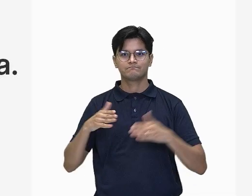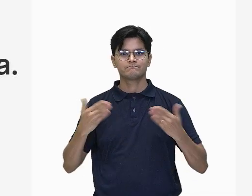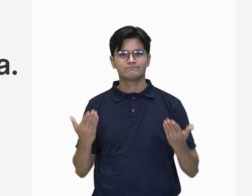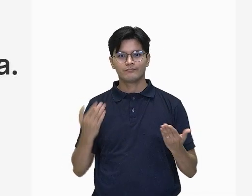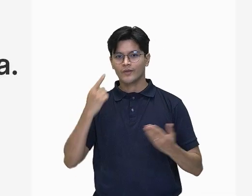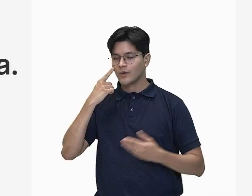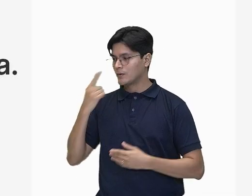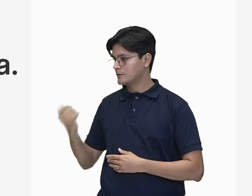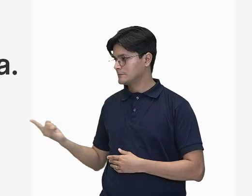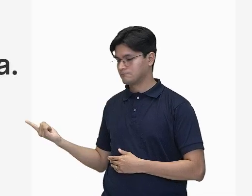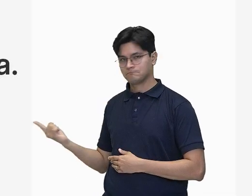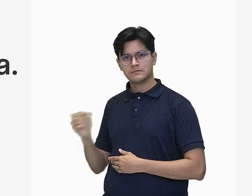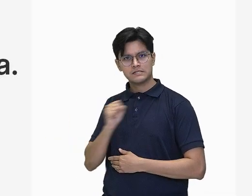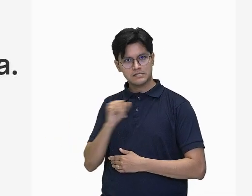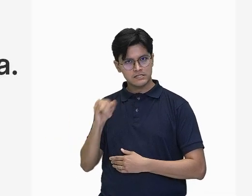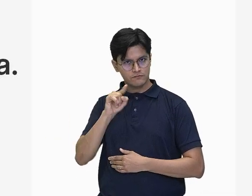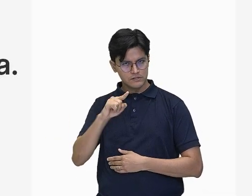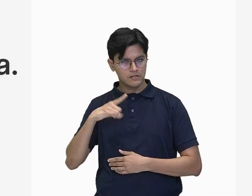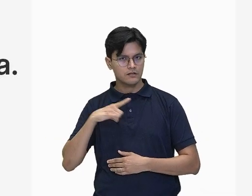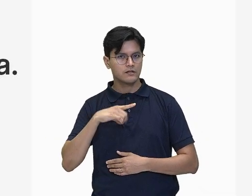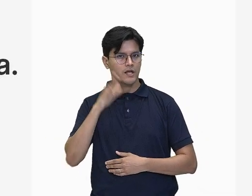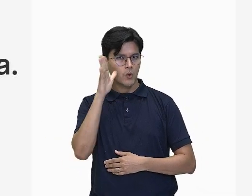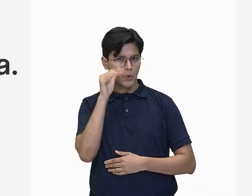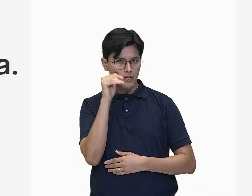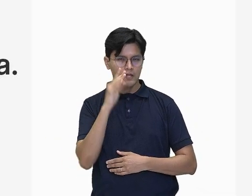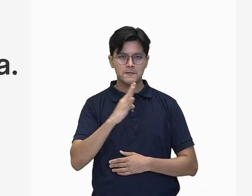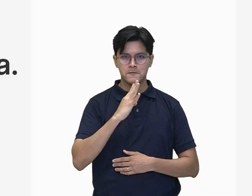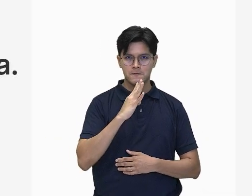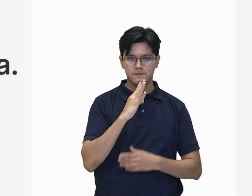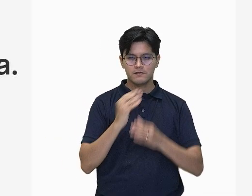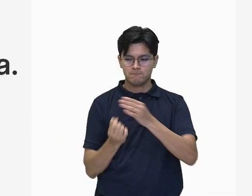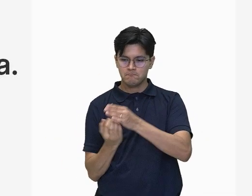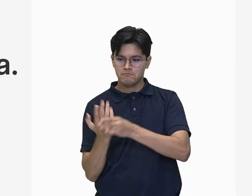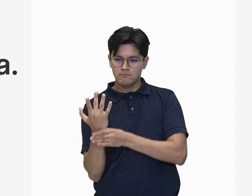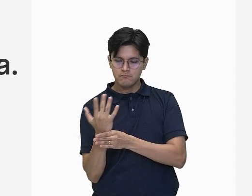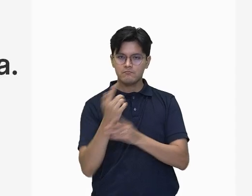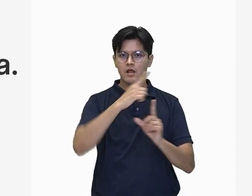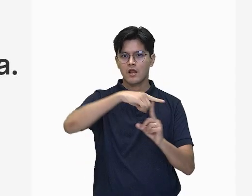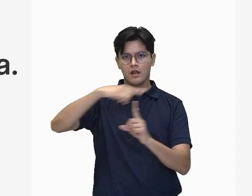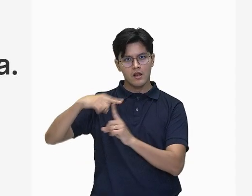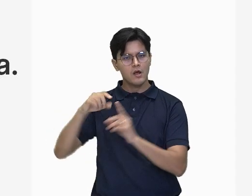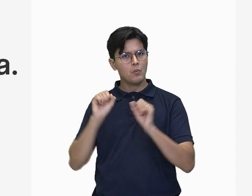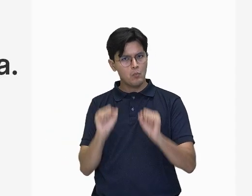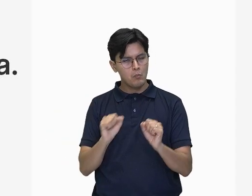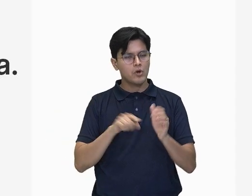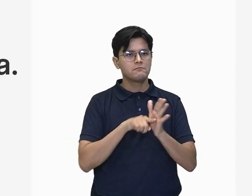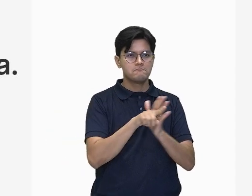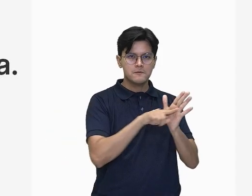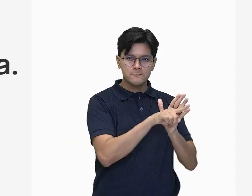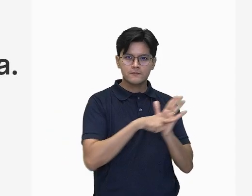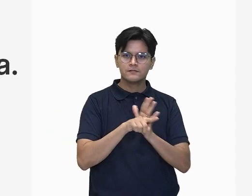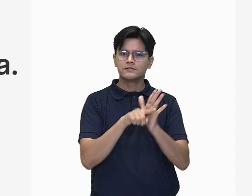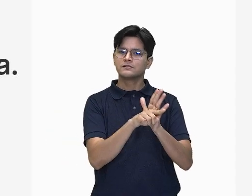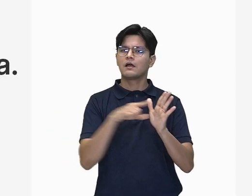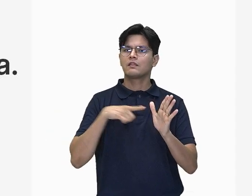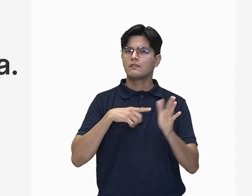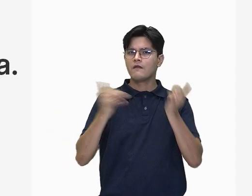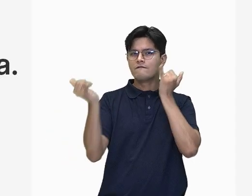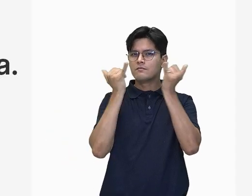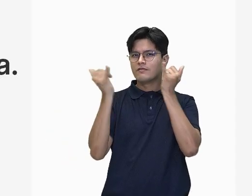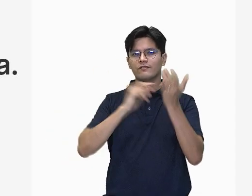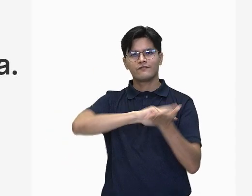ali tem alguma curiosidade sobre essas plantas, faz essa busca, essa pesquisa, né? Que ela traz aí todas essas